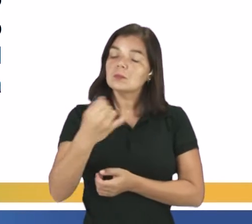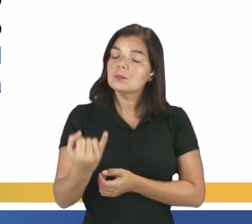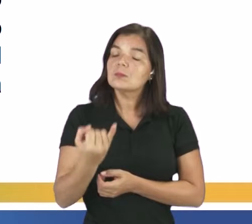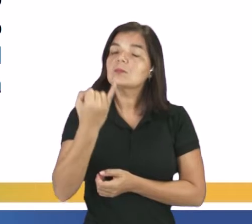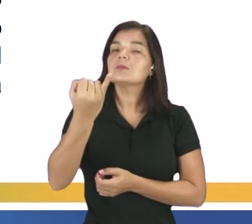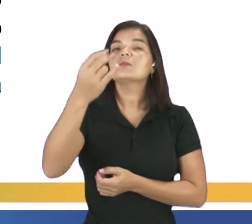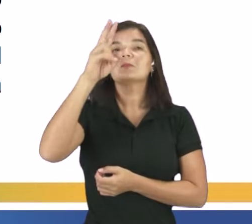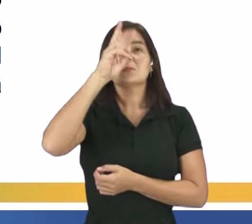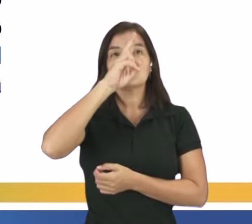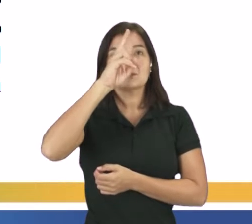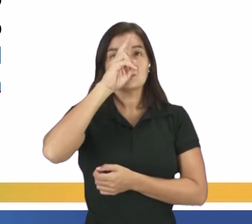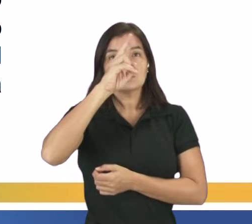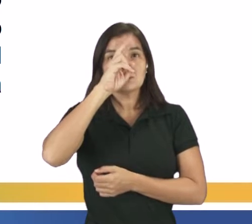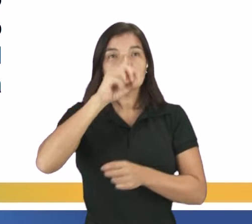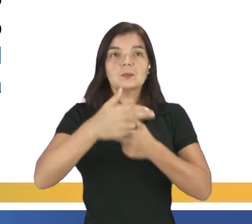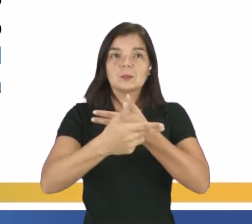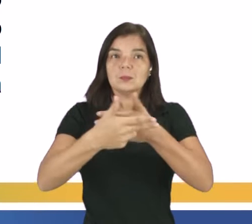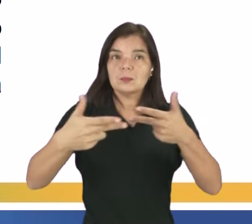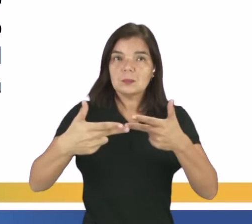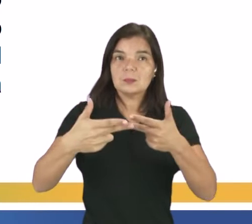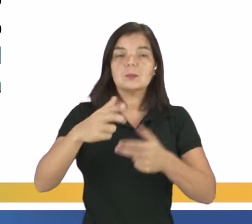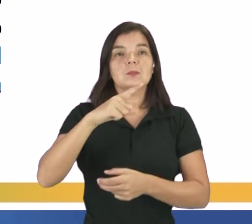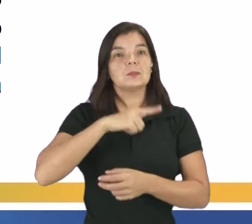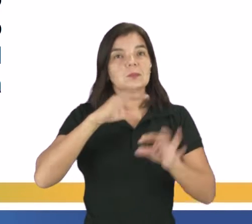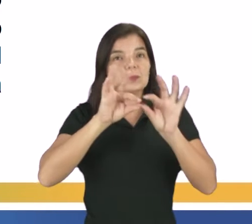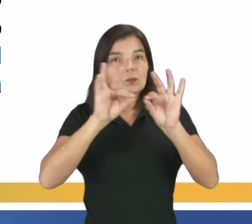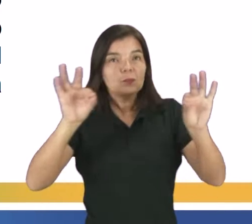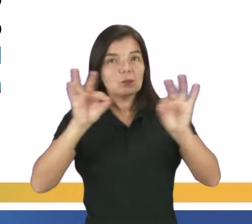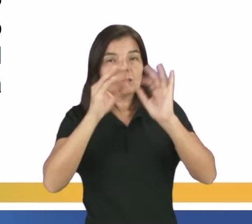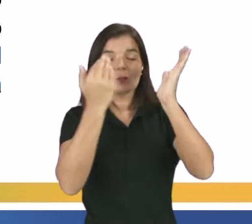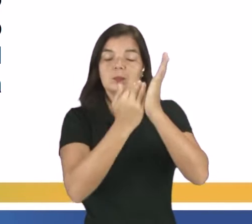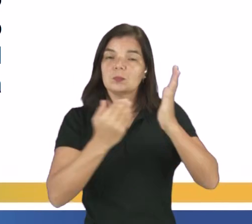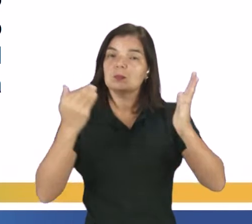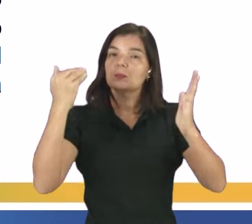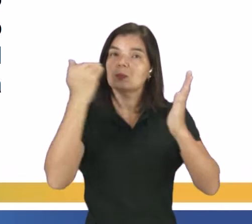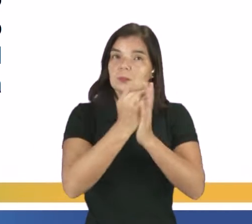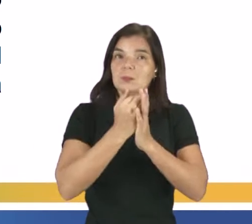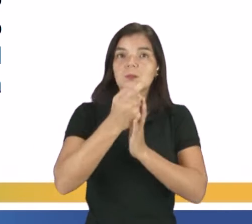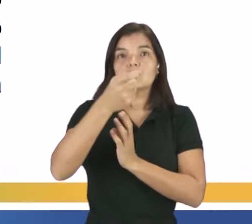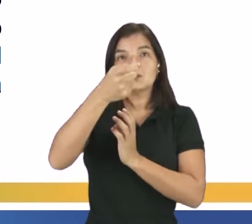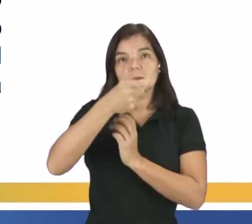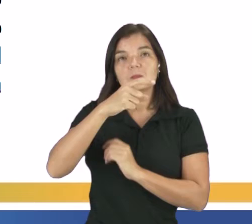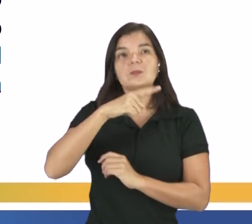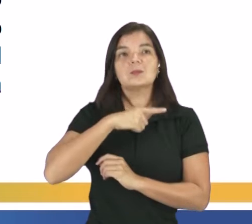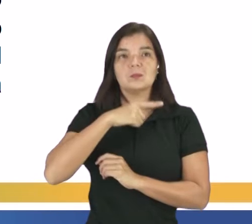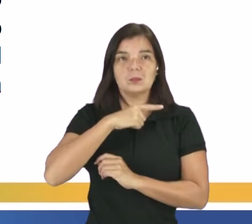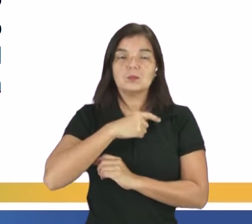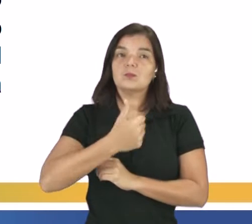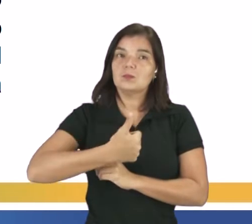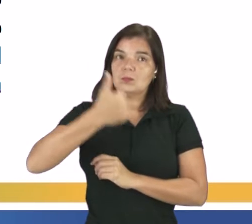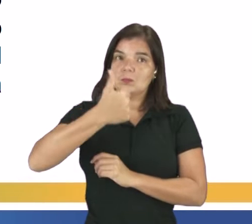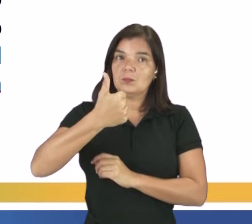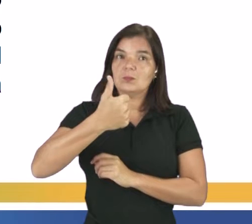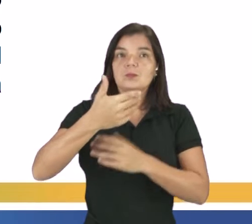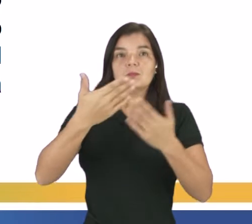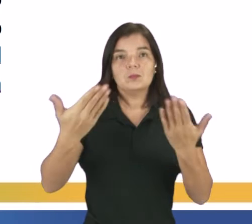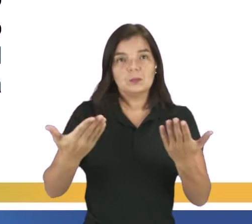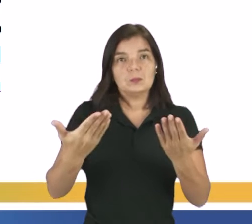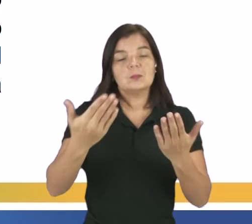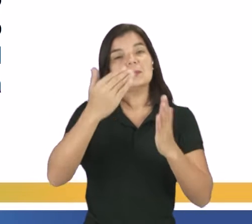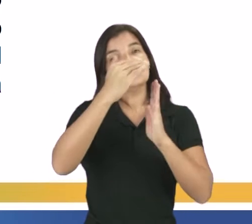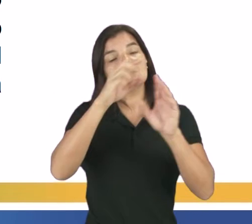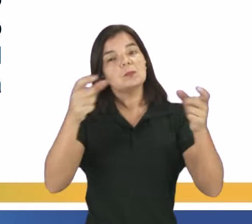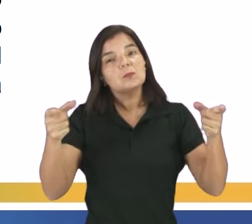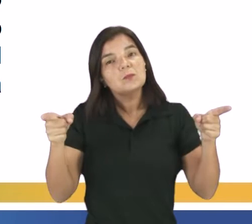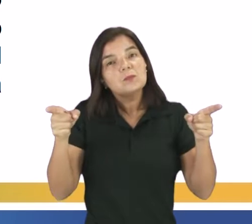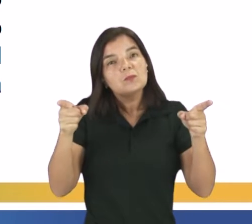além disso, é importante lembrar que, caso o corpo tenha o seu comprimento aumentado, o X terá sinal positivo, e,